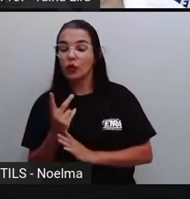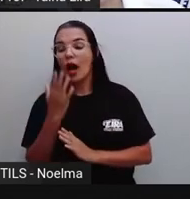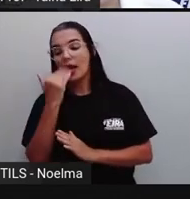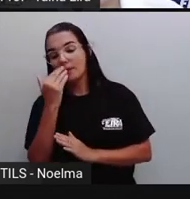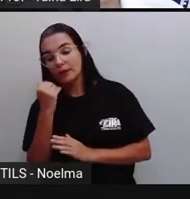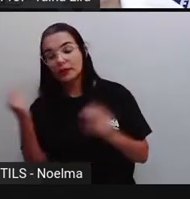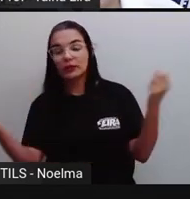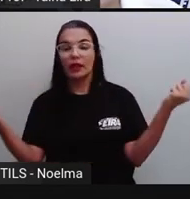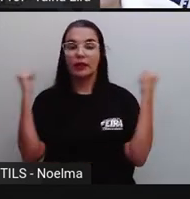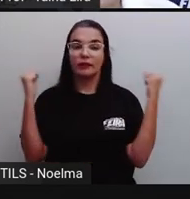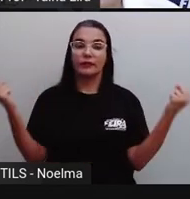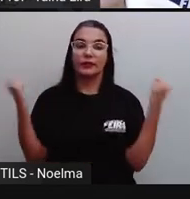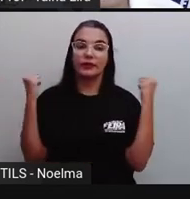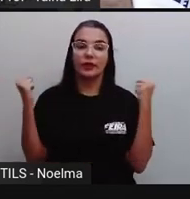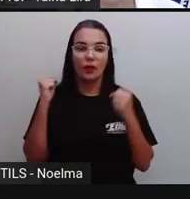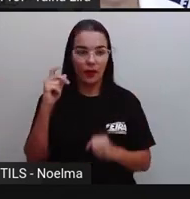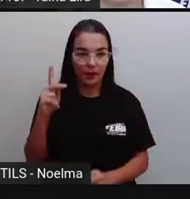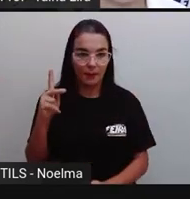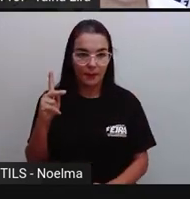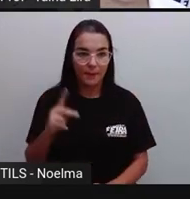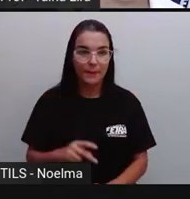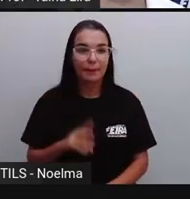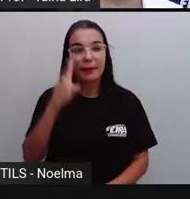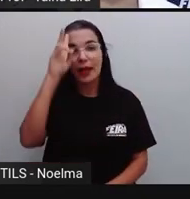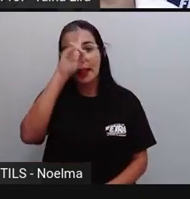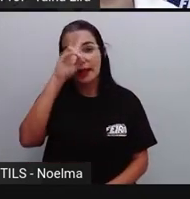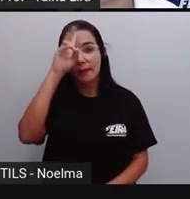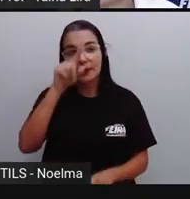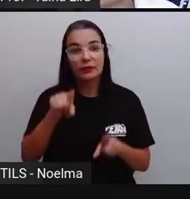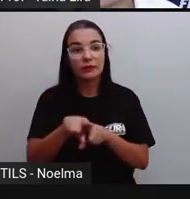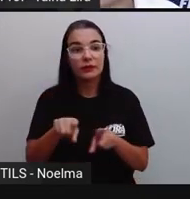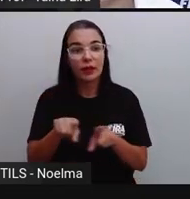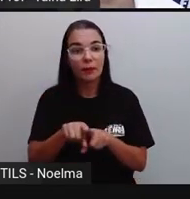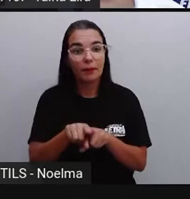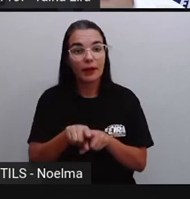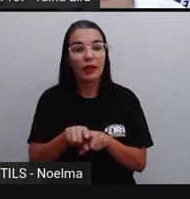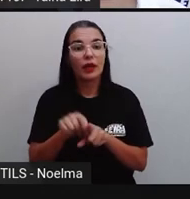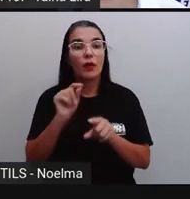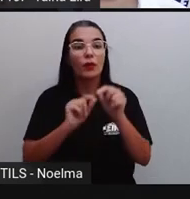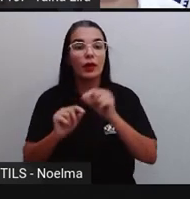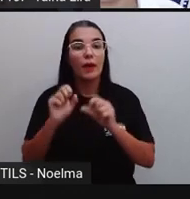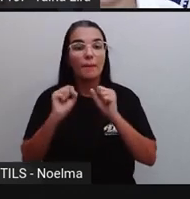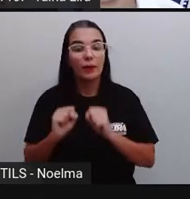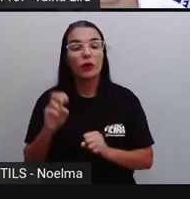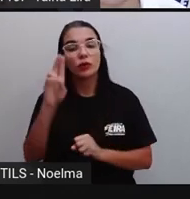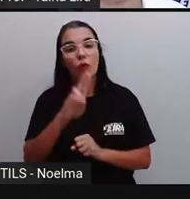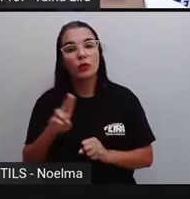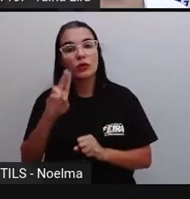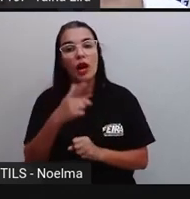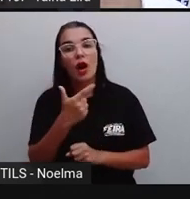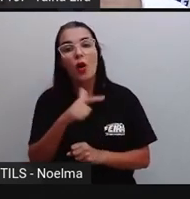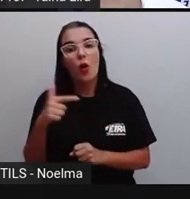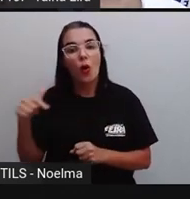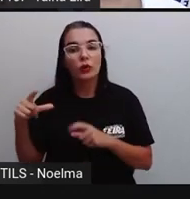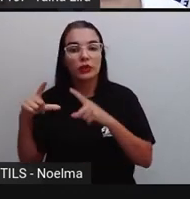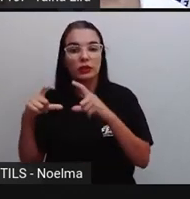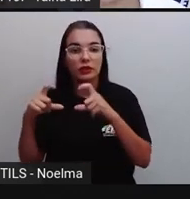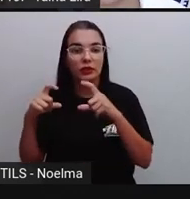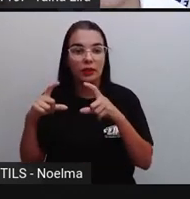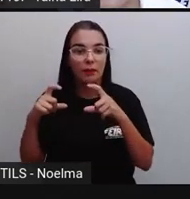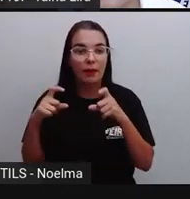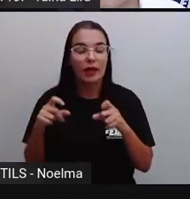aí nas atividades físicas, tá? Lembrando que a gente poderia utilizar aí outras imagens